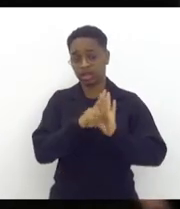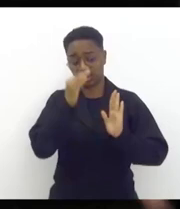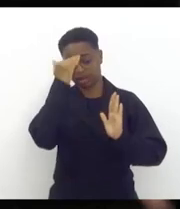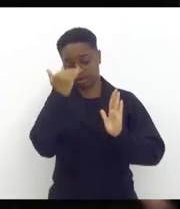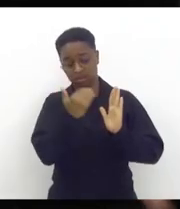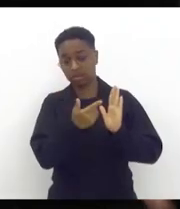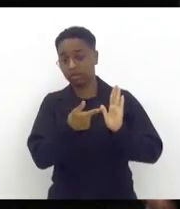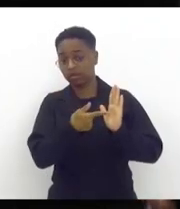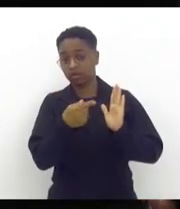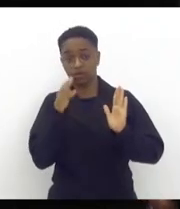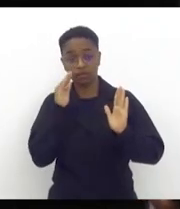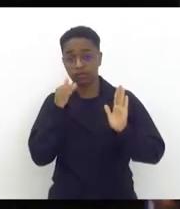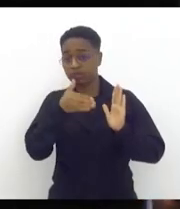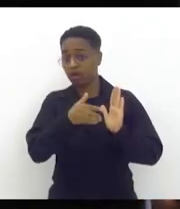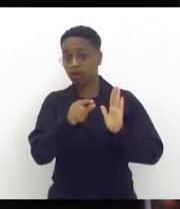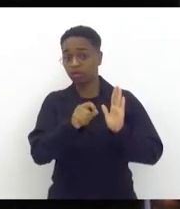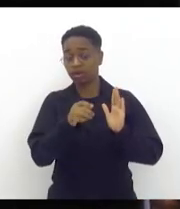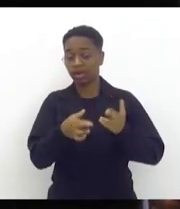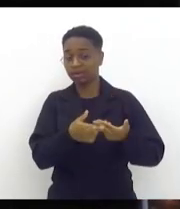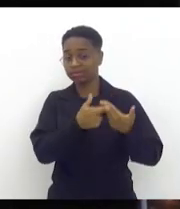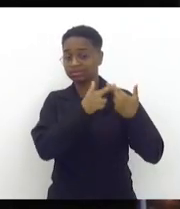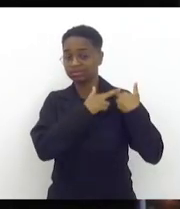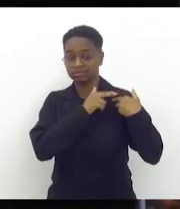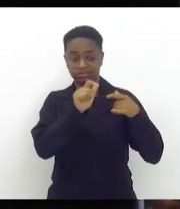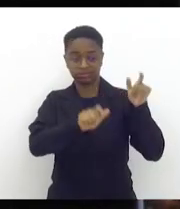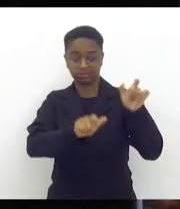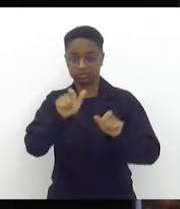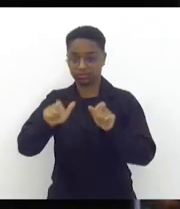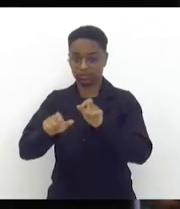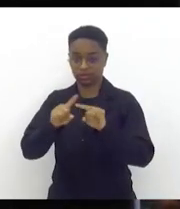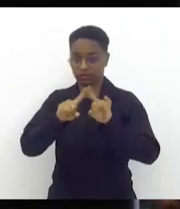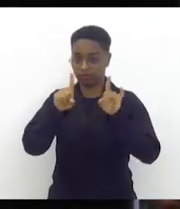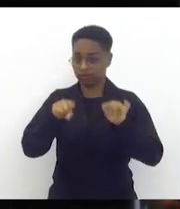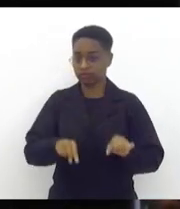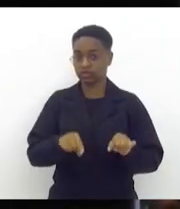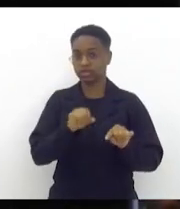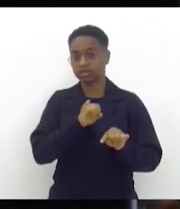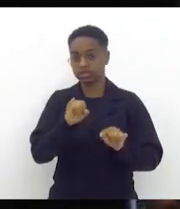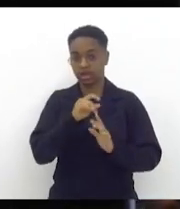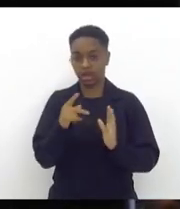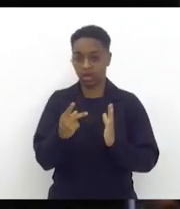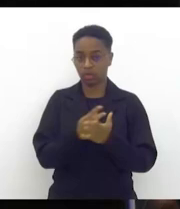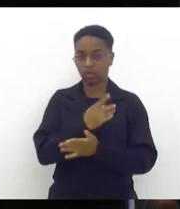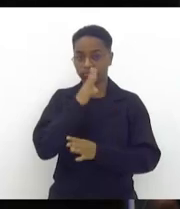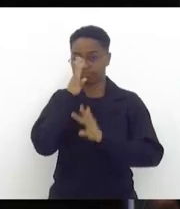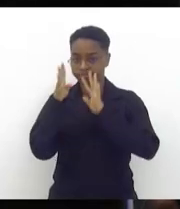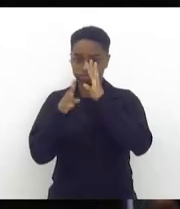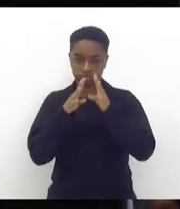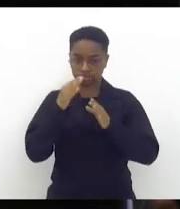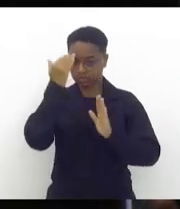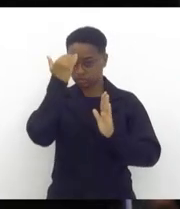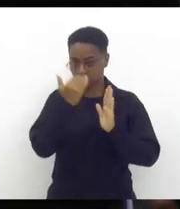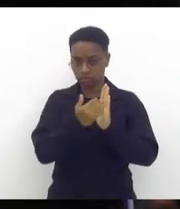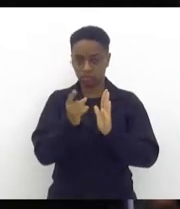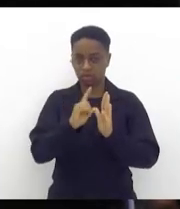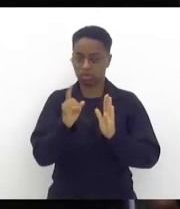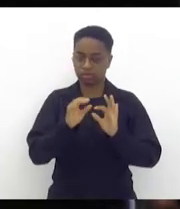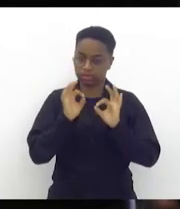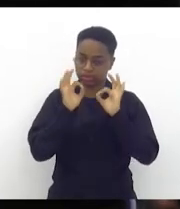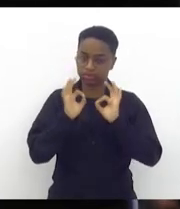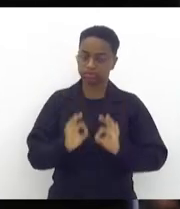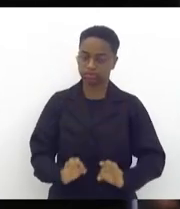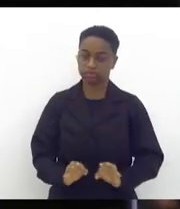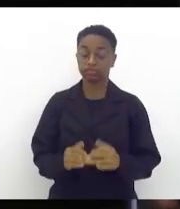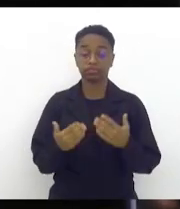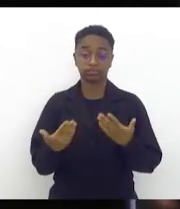específica que trata da responsabilização dos servidores diante dos casos de transgressão disciplinar. E